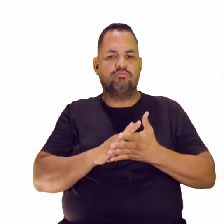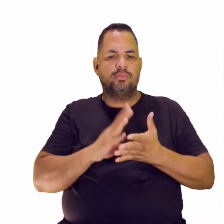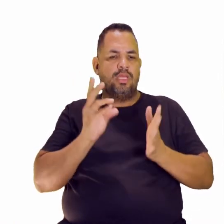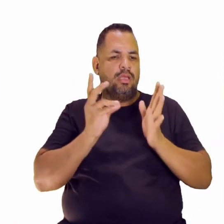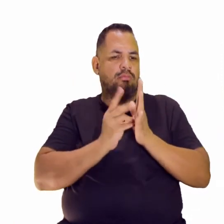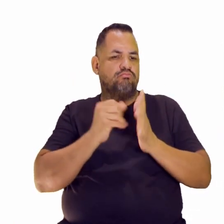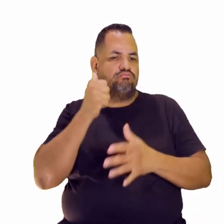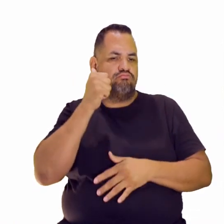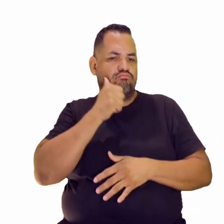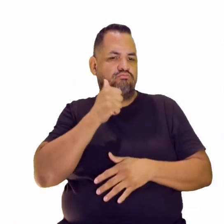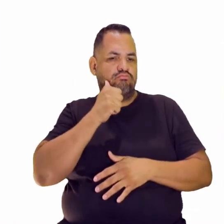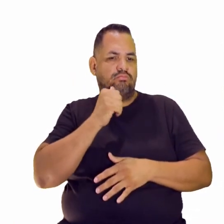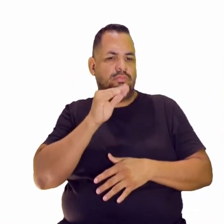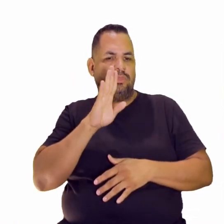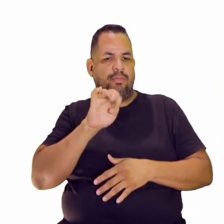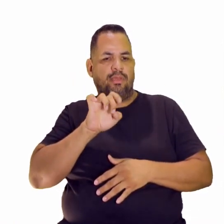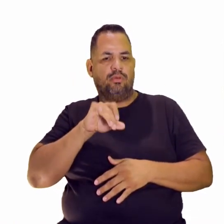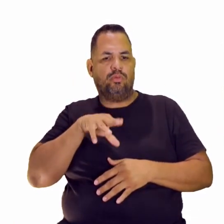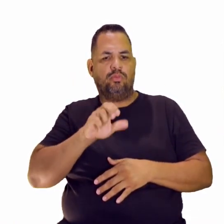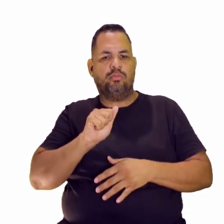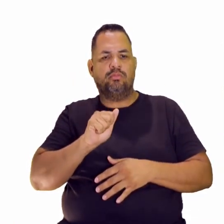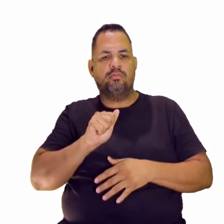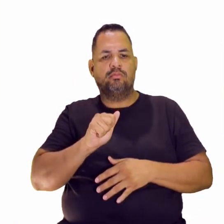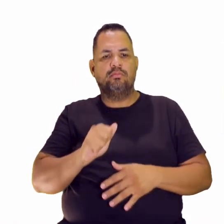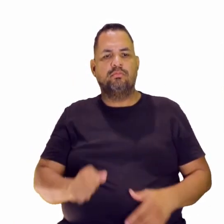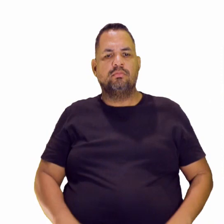a Índia Tapa-Unhas